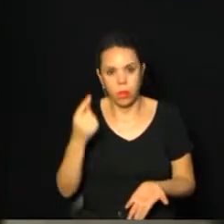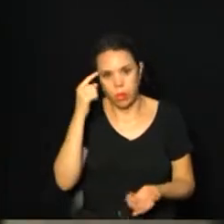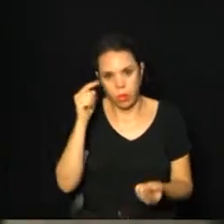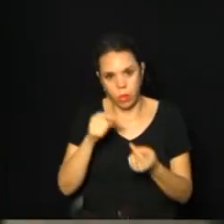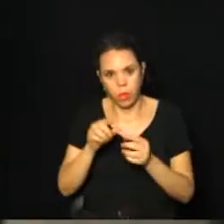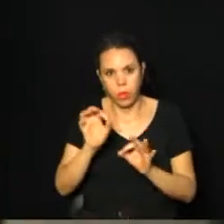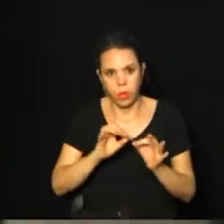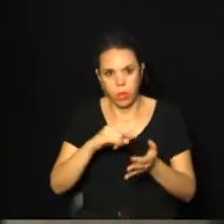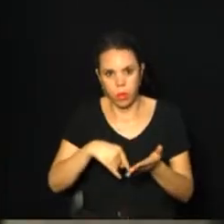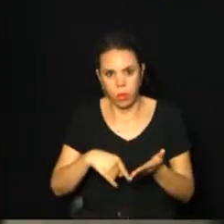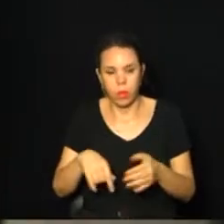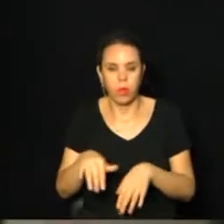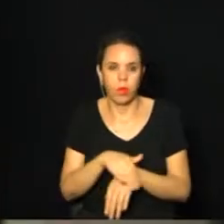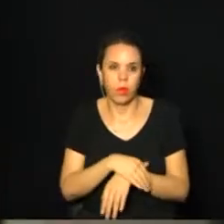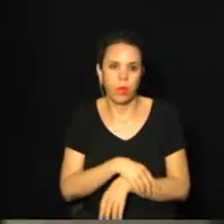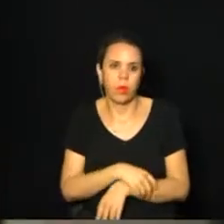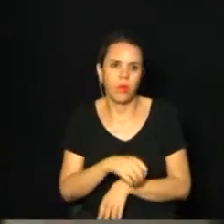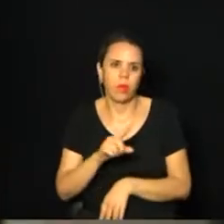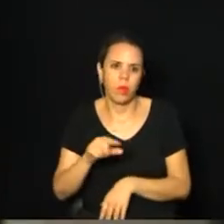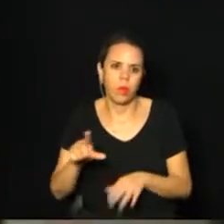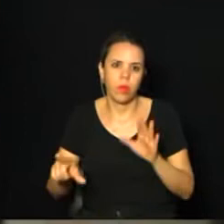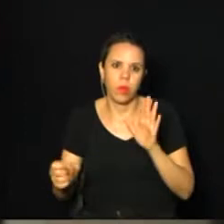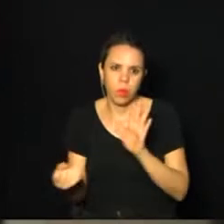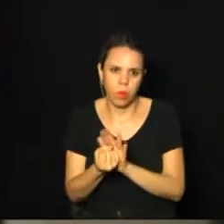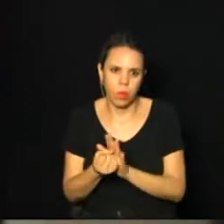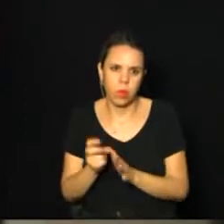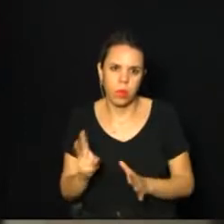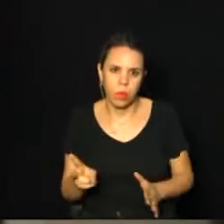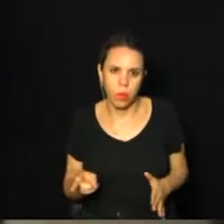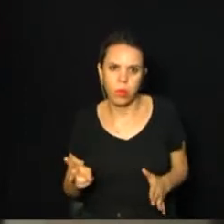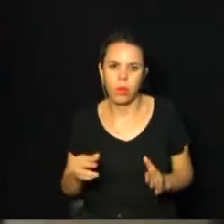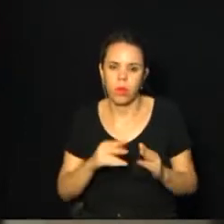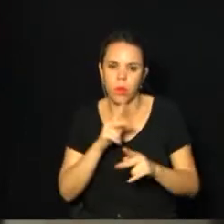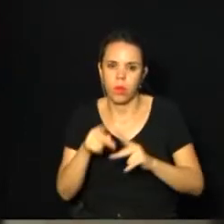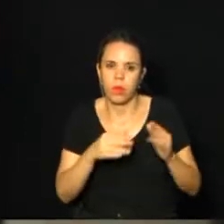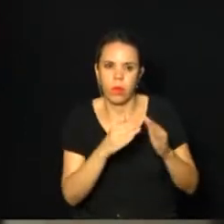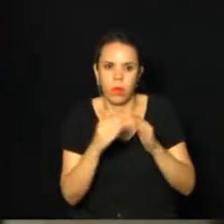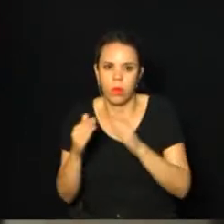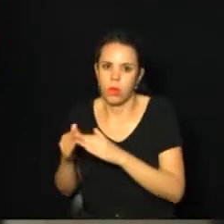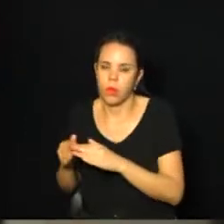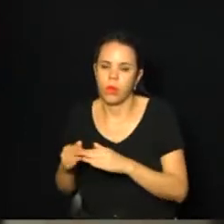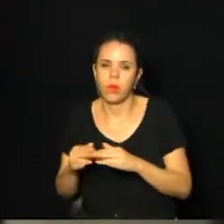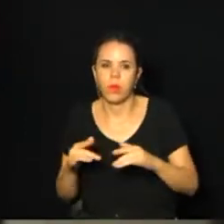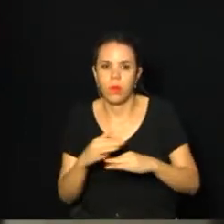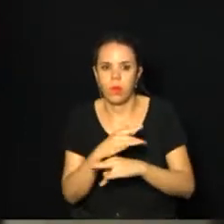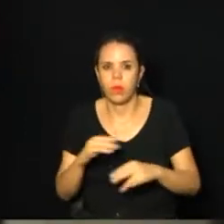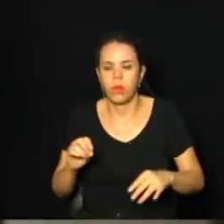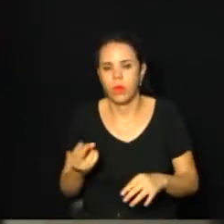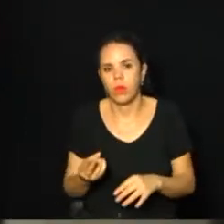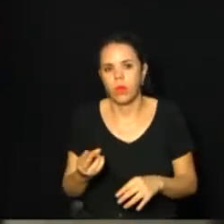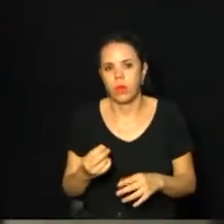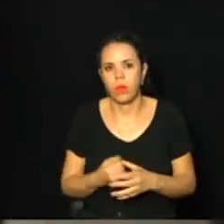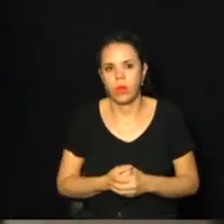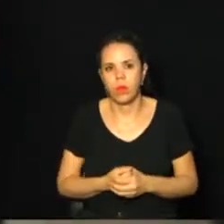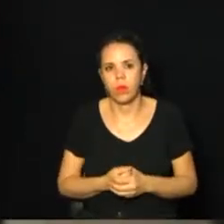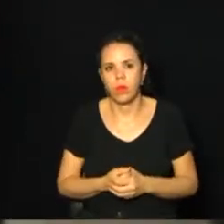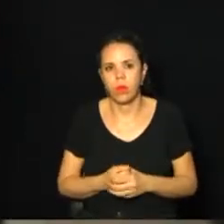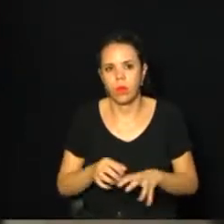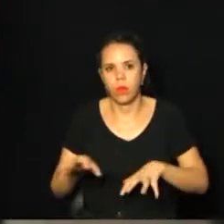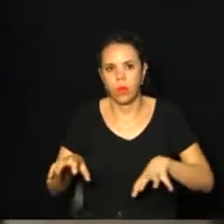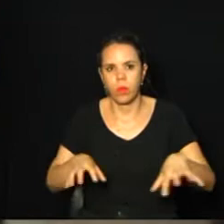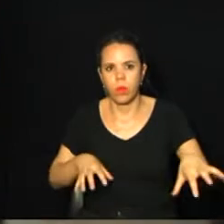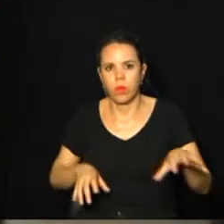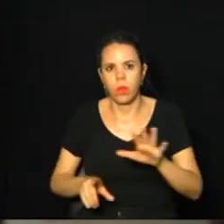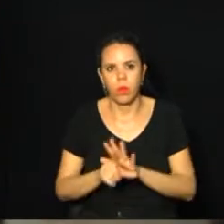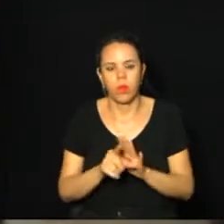da regularização fundiária é legalizar a permanência de moradores de áreas urbanas ocupadas em desconformidade